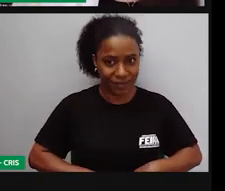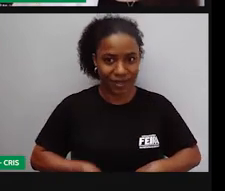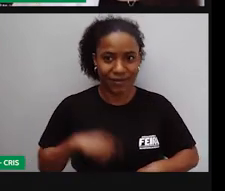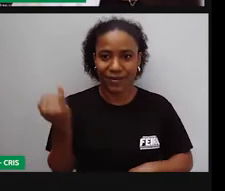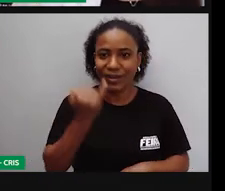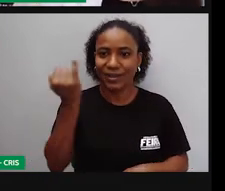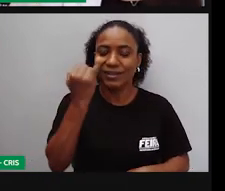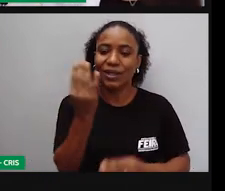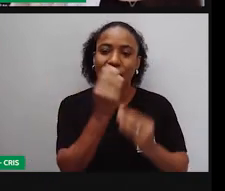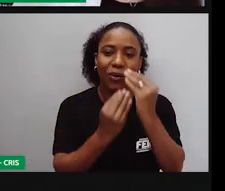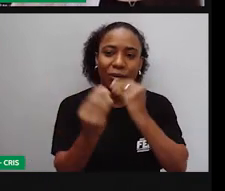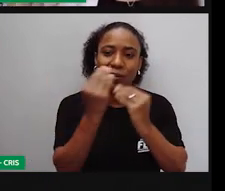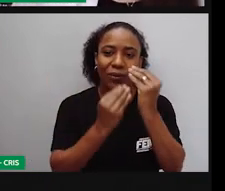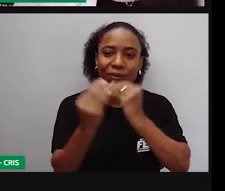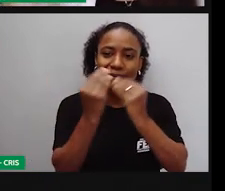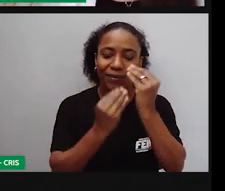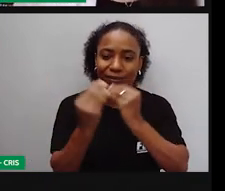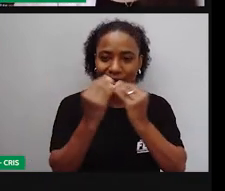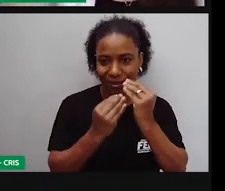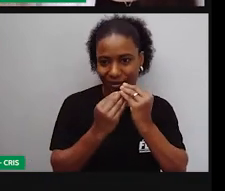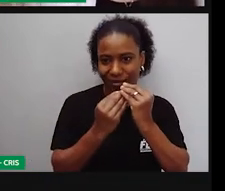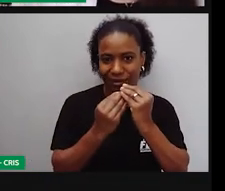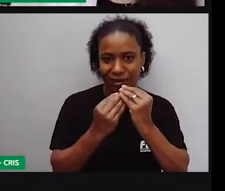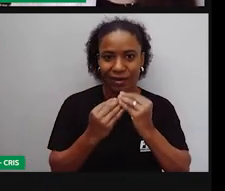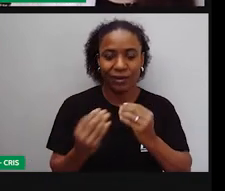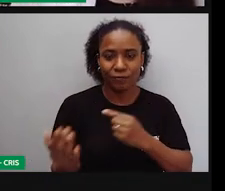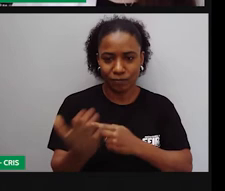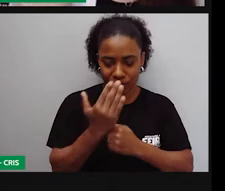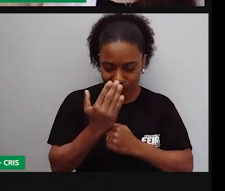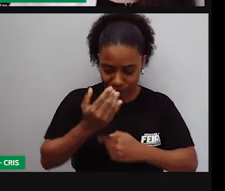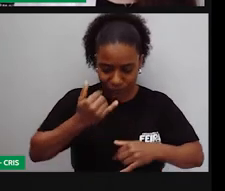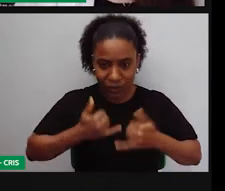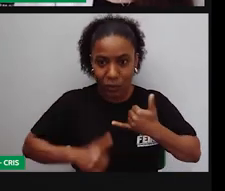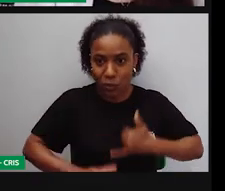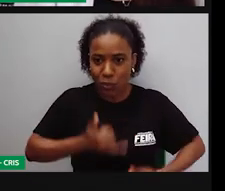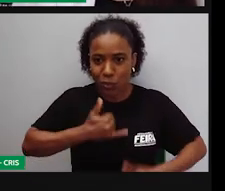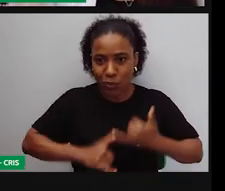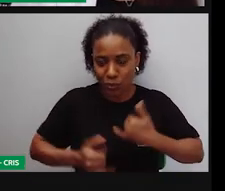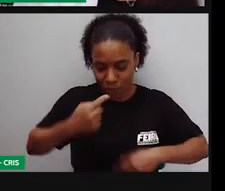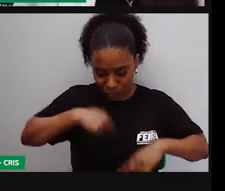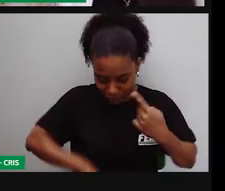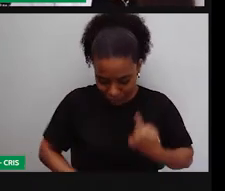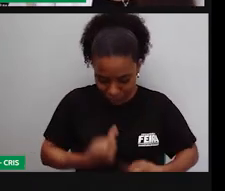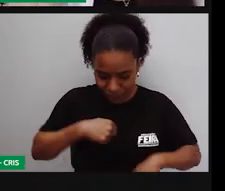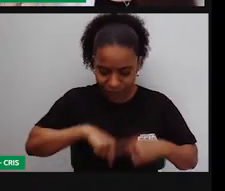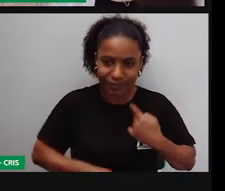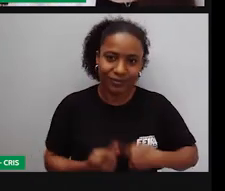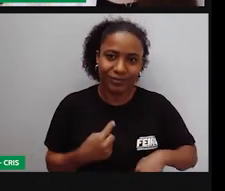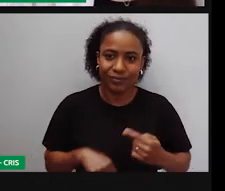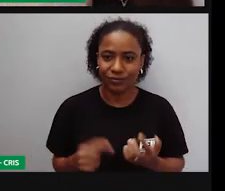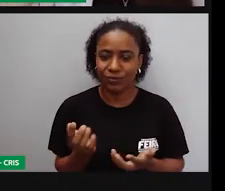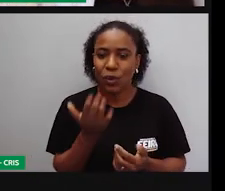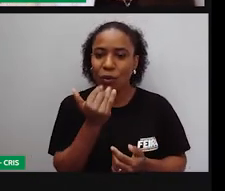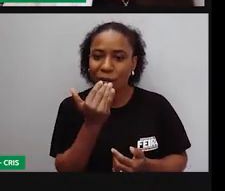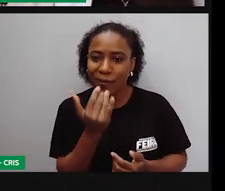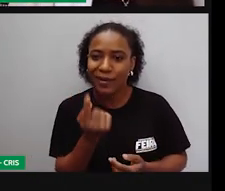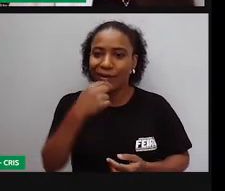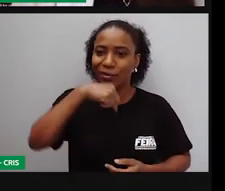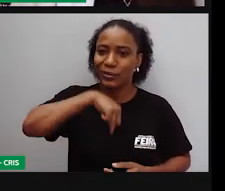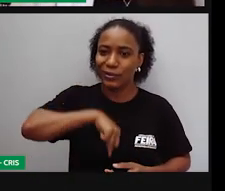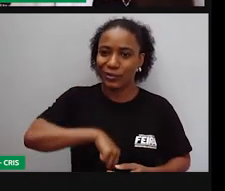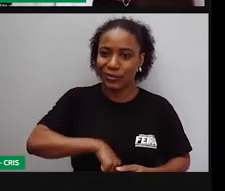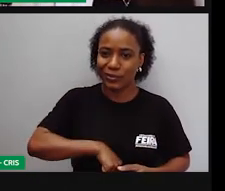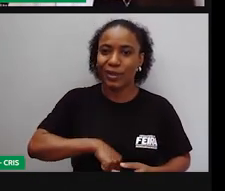alimento para que seja feito esse processo de metabolismo, de catabolismo, para que a gente possa ter energia, gerar energia para o